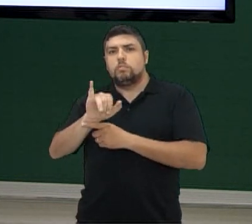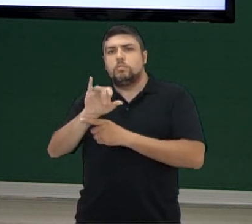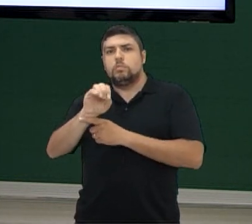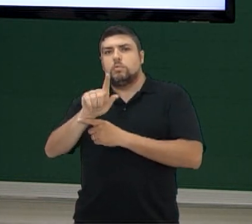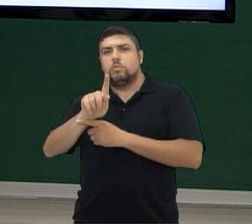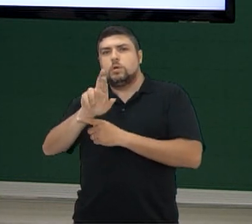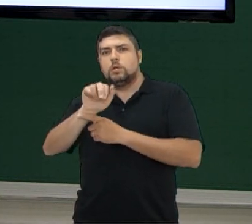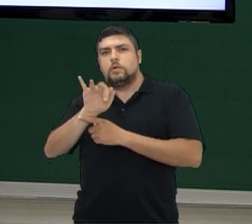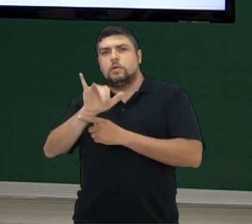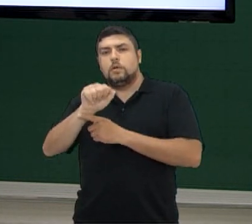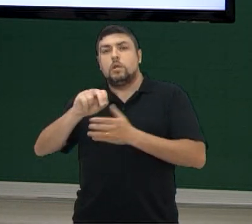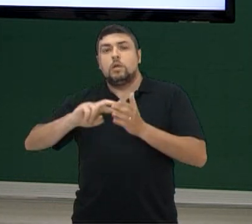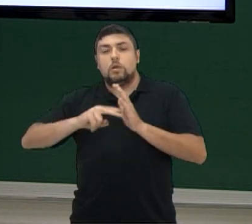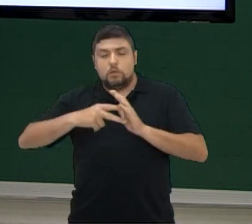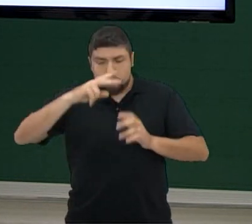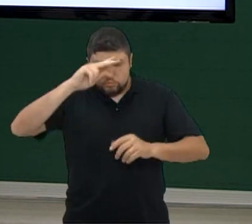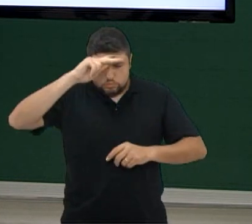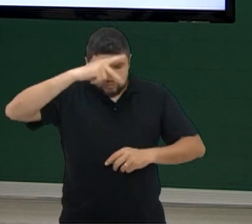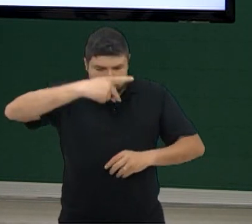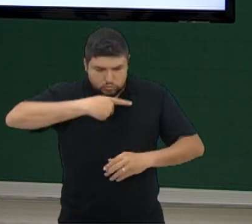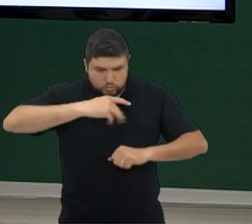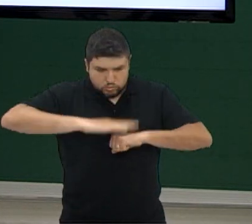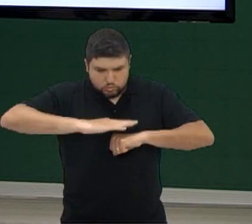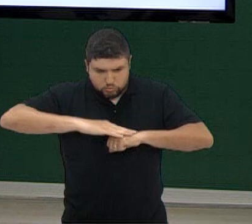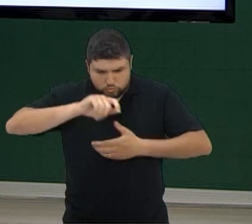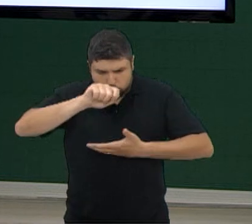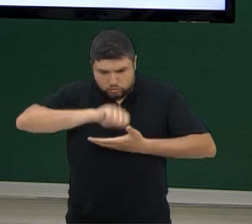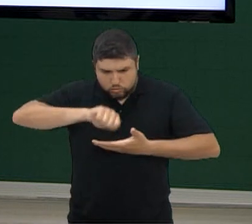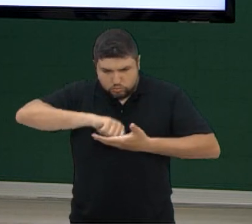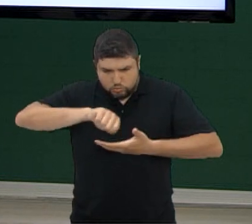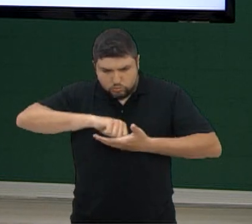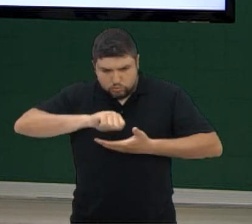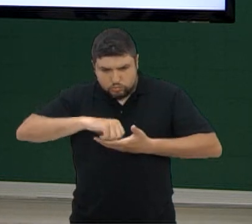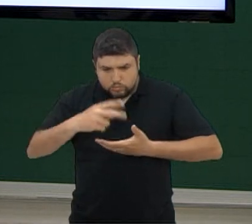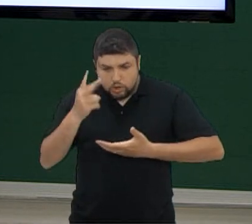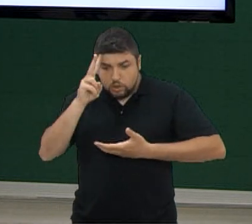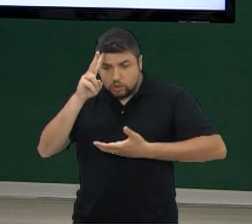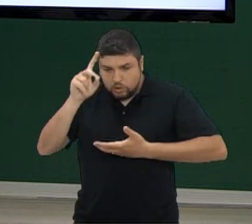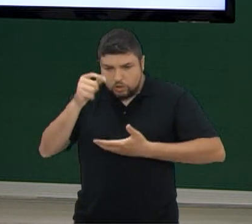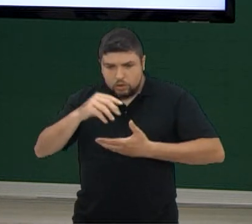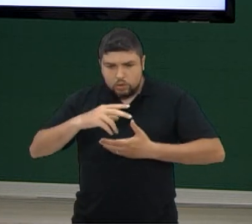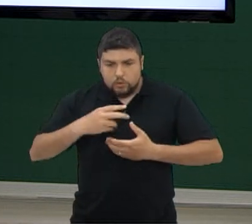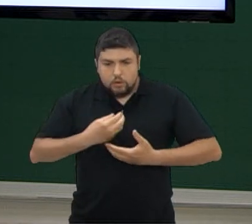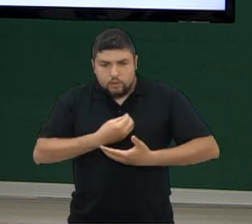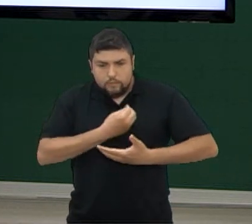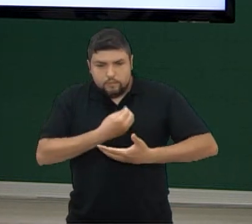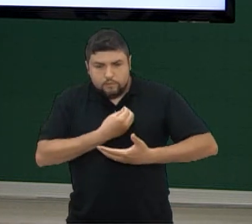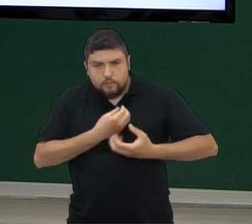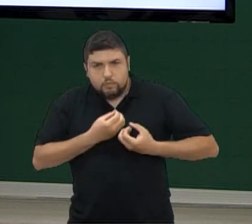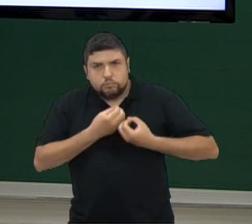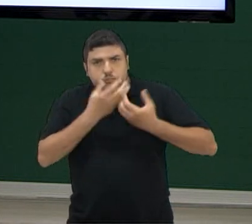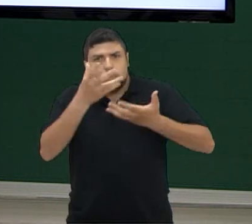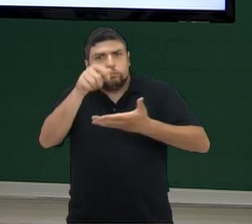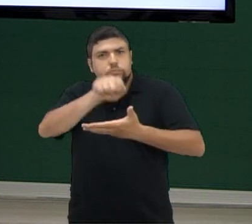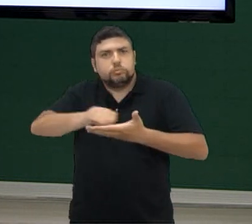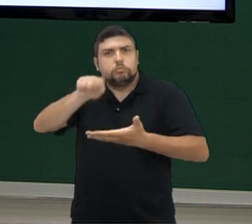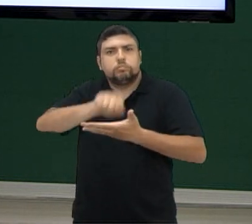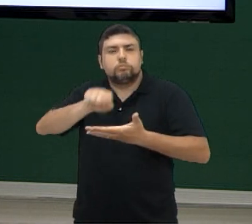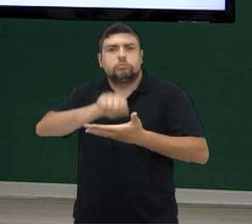vida, da minha experiência pessoal, que podem ser memórias, podem ser textos